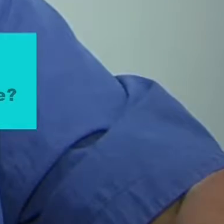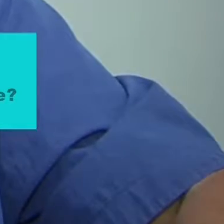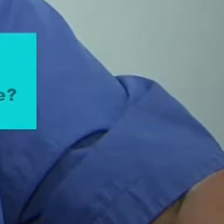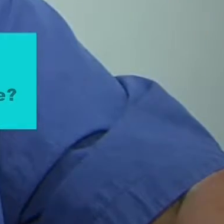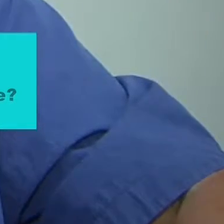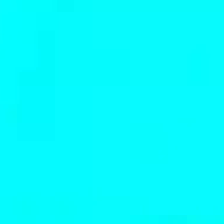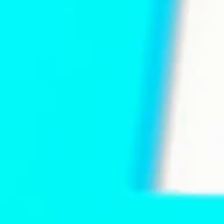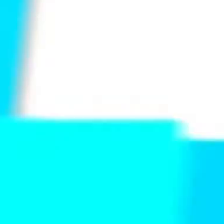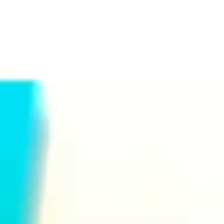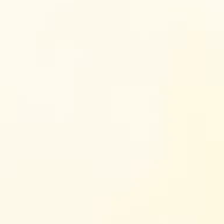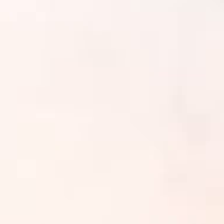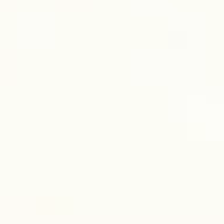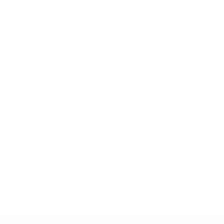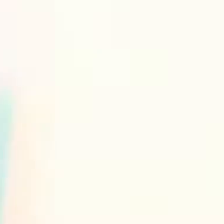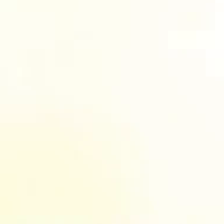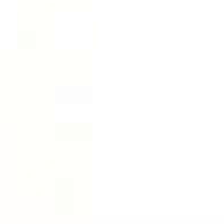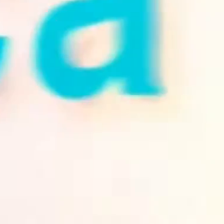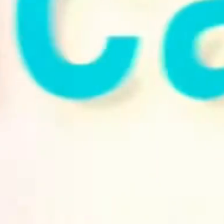uma gastrite.